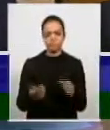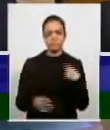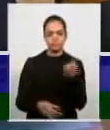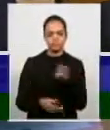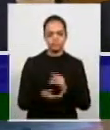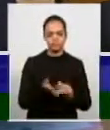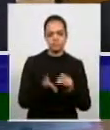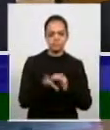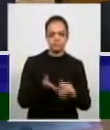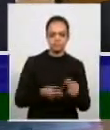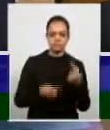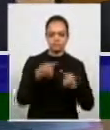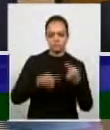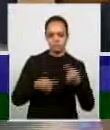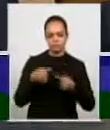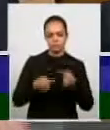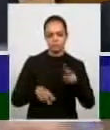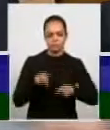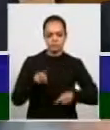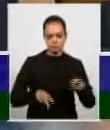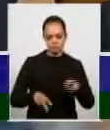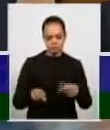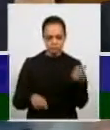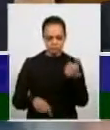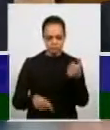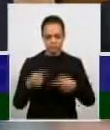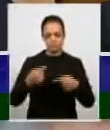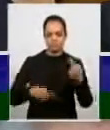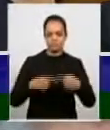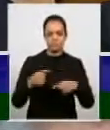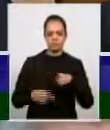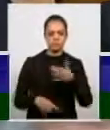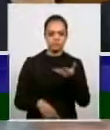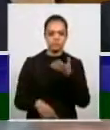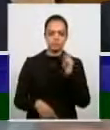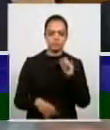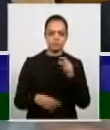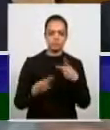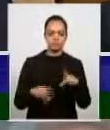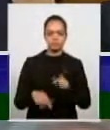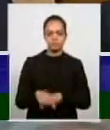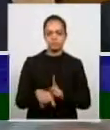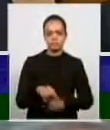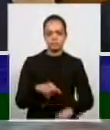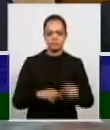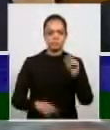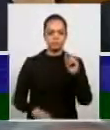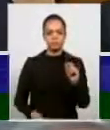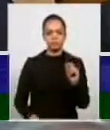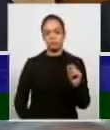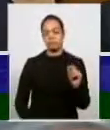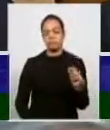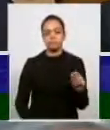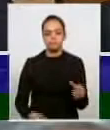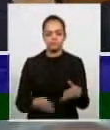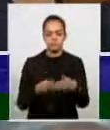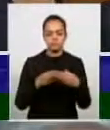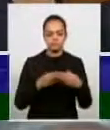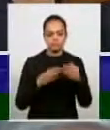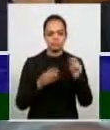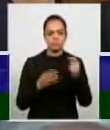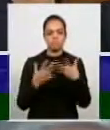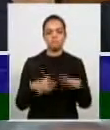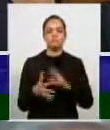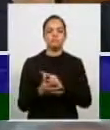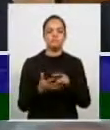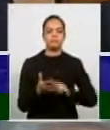nosso secretário, discutida e apreciada em primeiro turno, eu gostaria, nesse momento, de colocar o encaminhamento para a